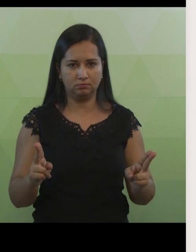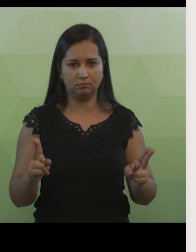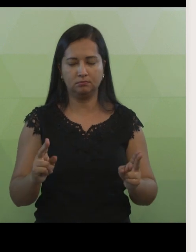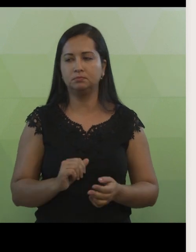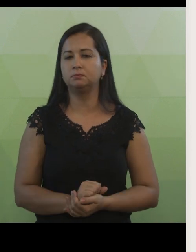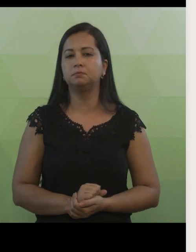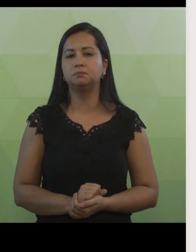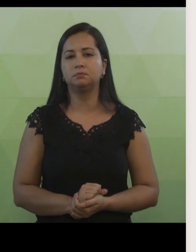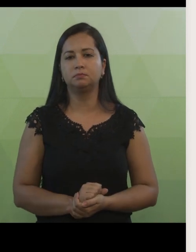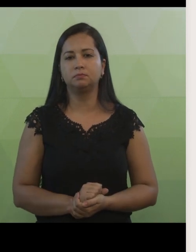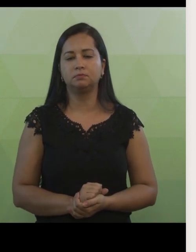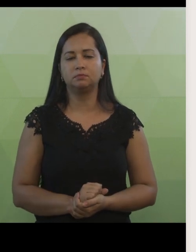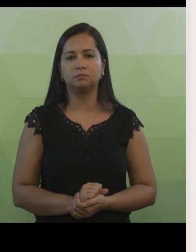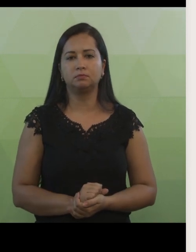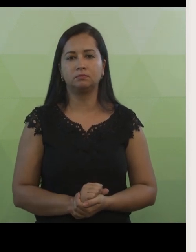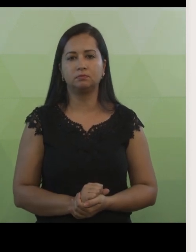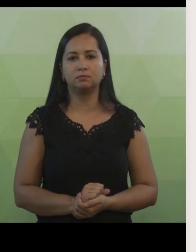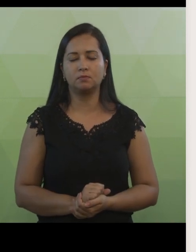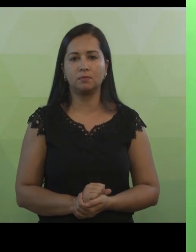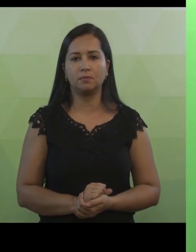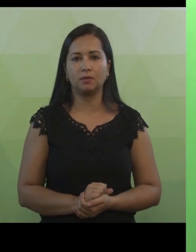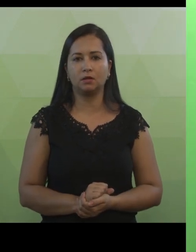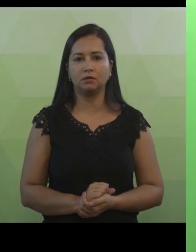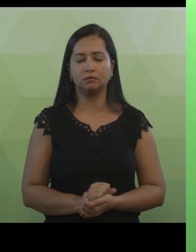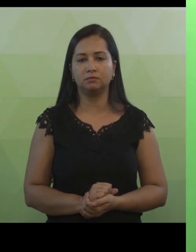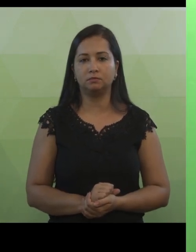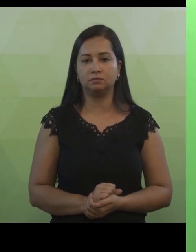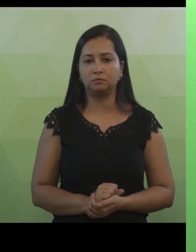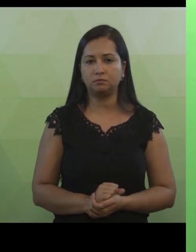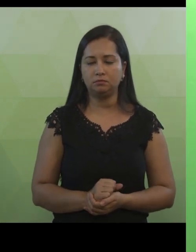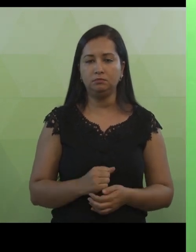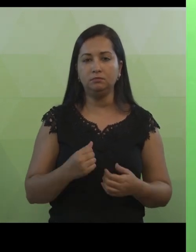vai estar descriptografando com a chave privada.